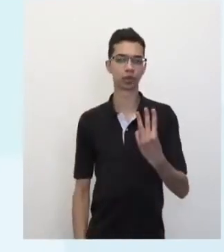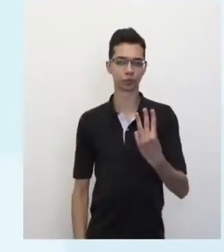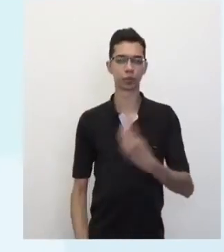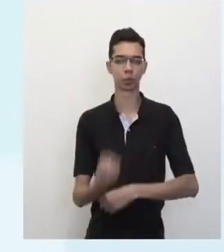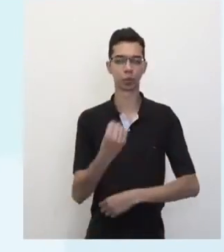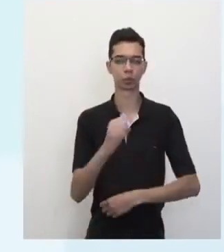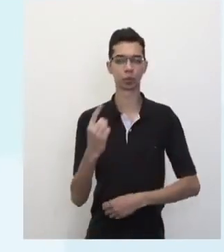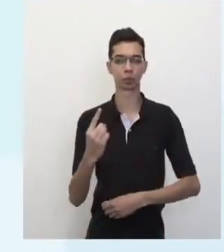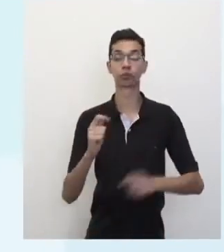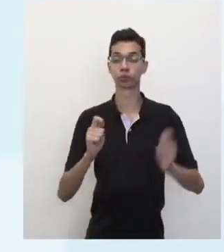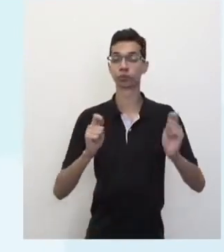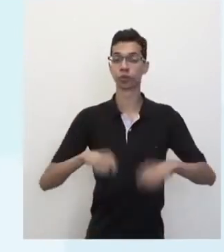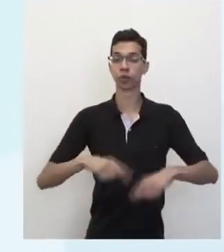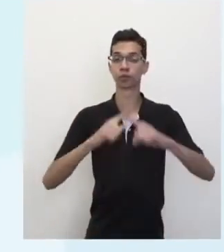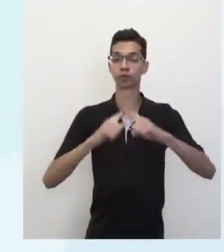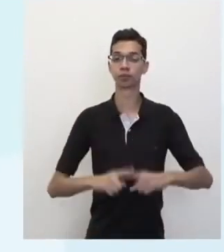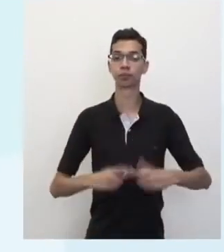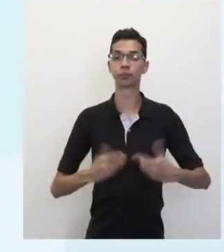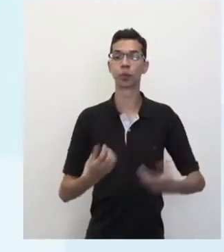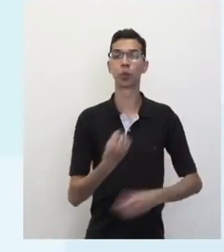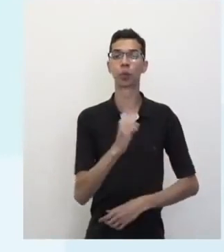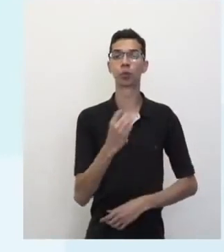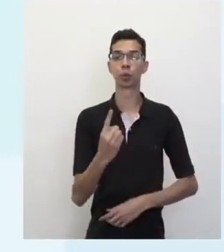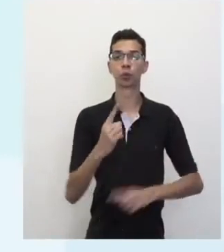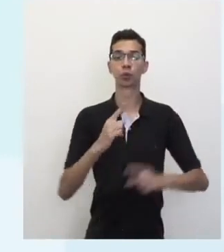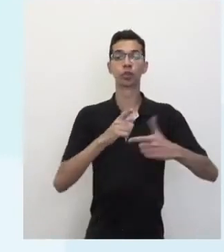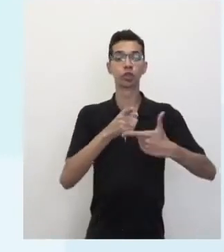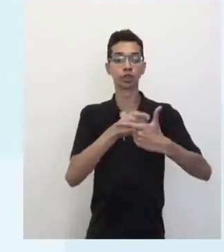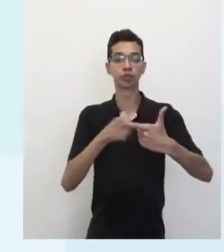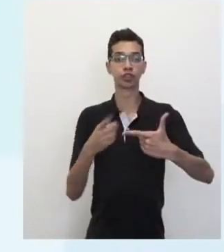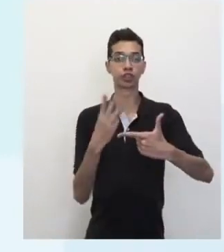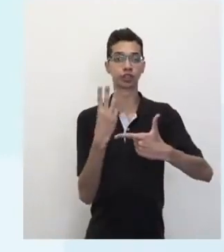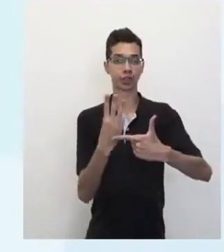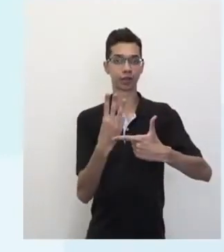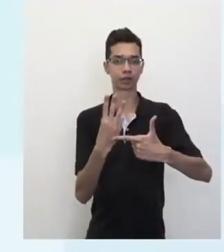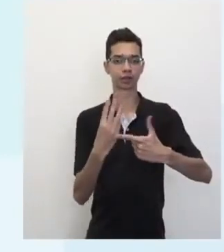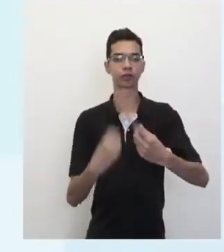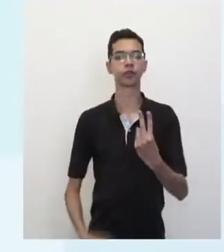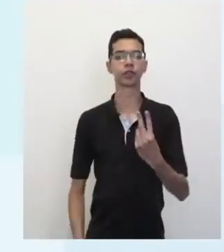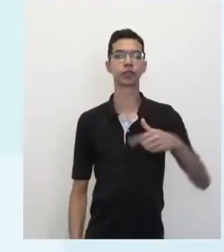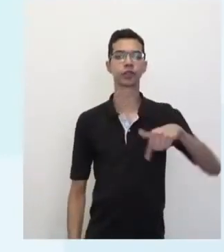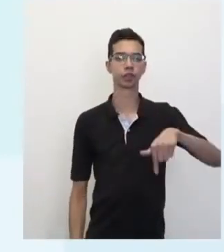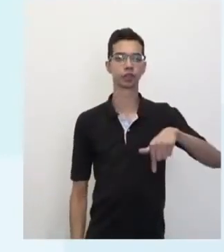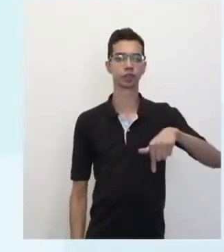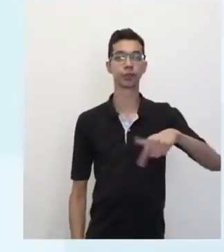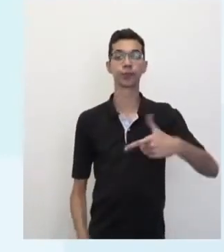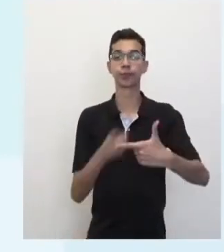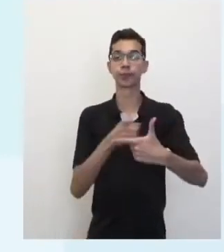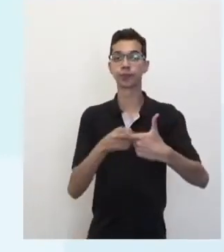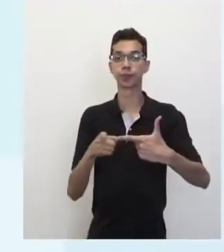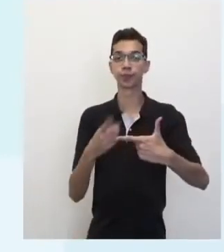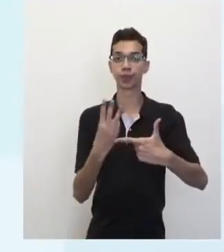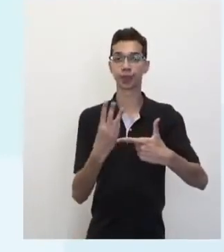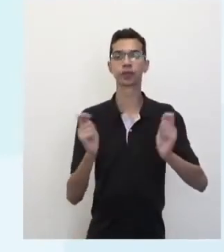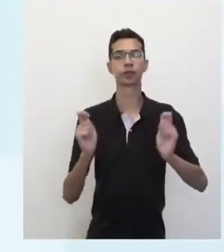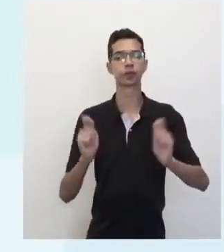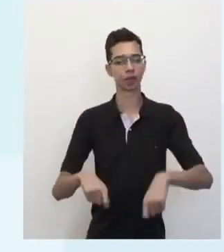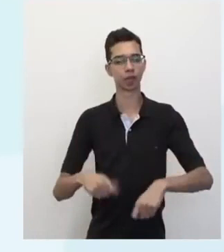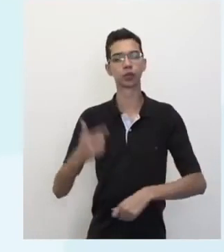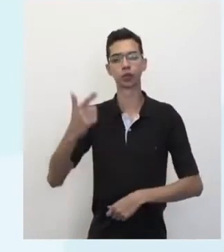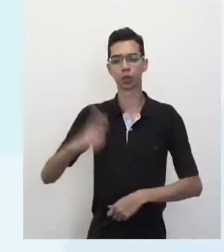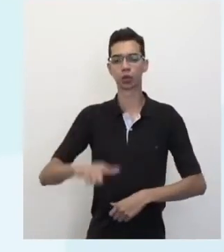do 3, né? Divide 81 por 3, vai dar o próprio 27. E aí divide por 3 de novo, tá o